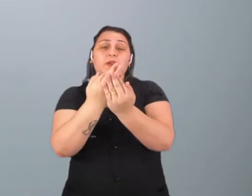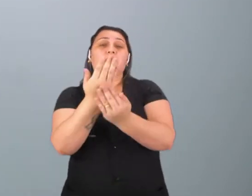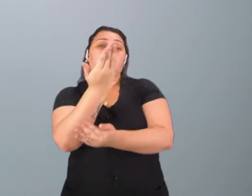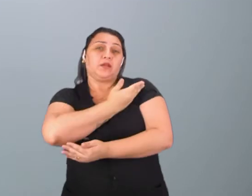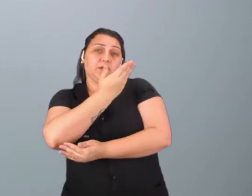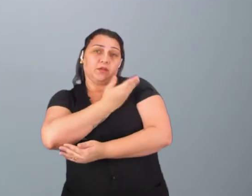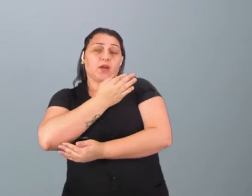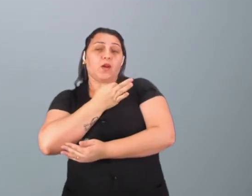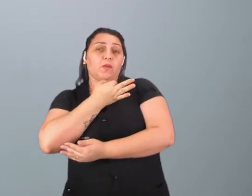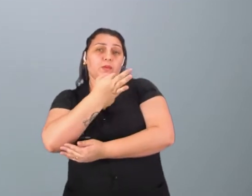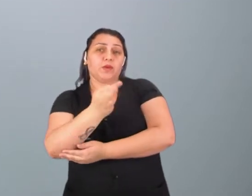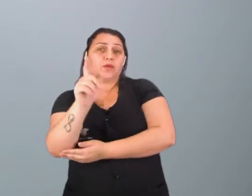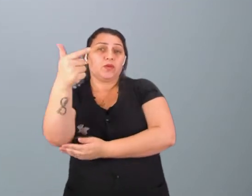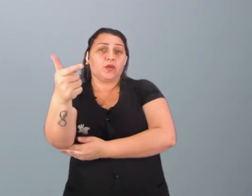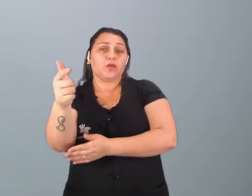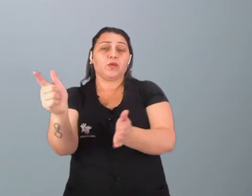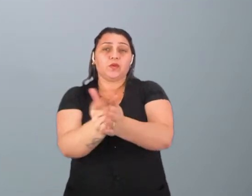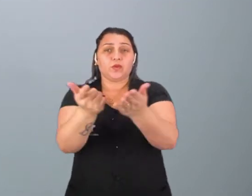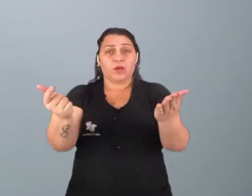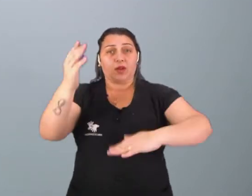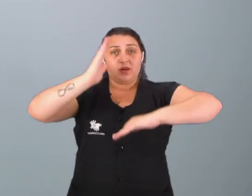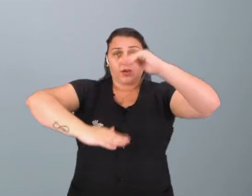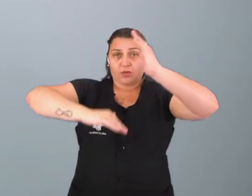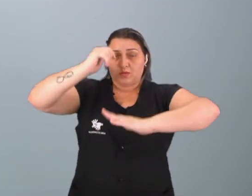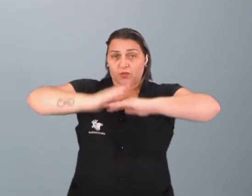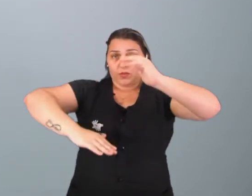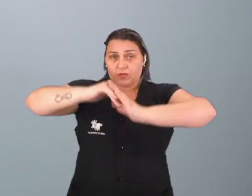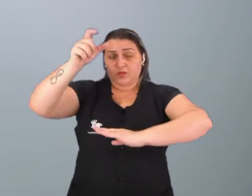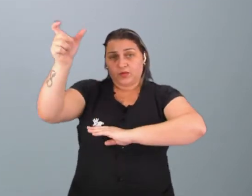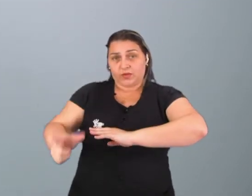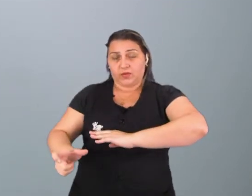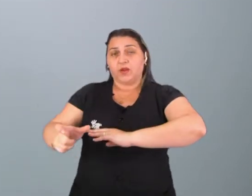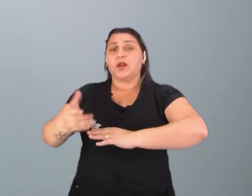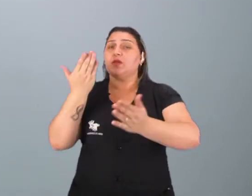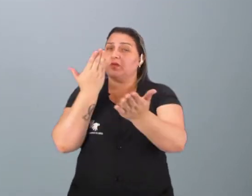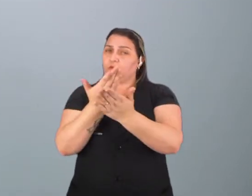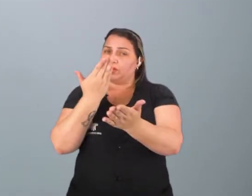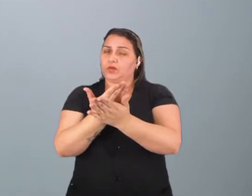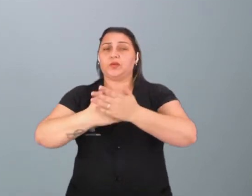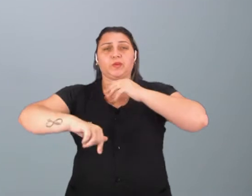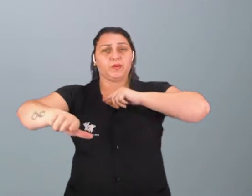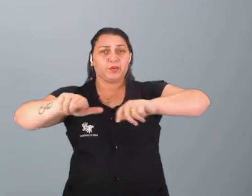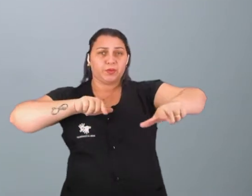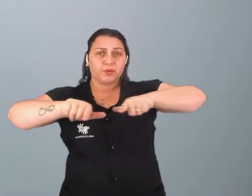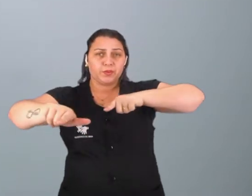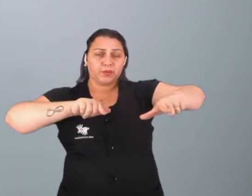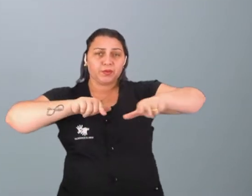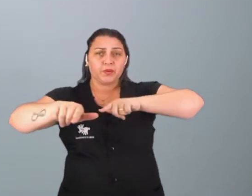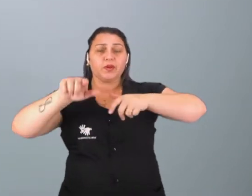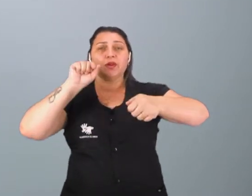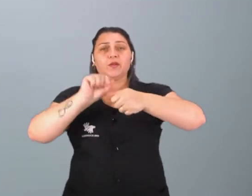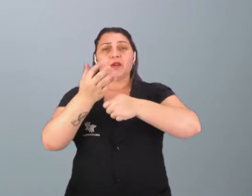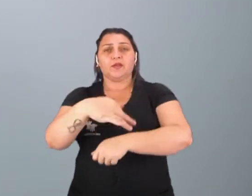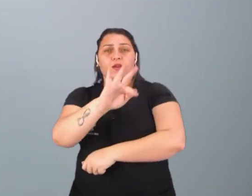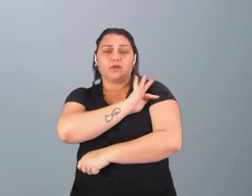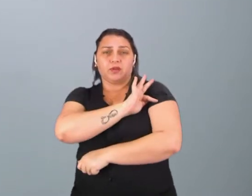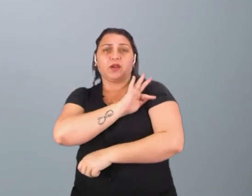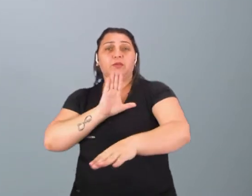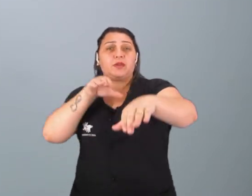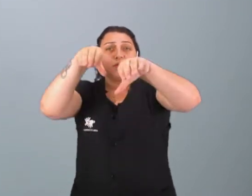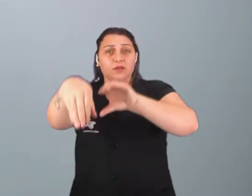trata-se, portanto, de um texto informativo sobre um tema atual ou algum acontecimento real veiculado